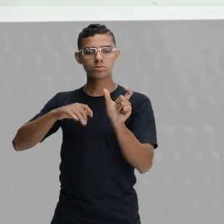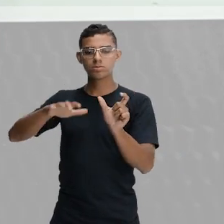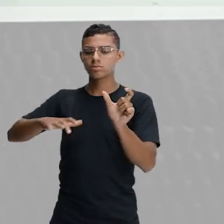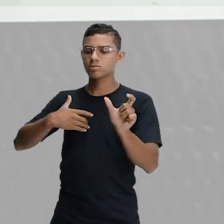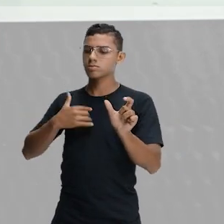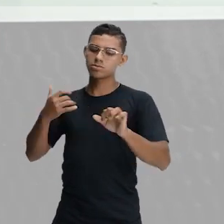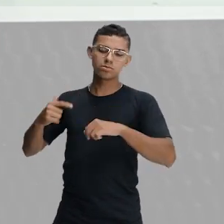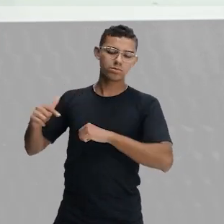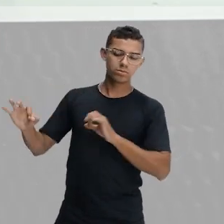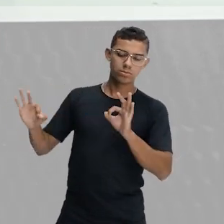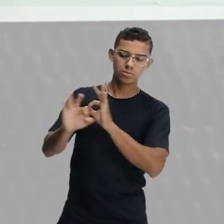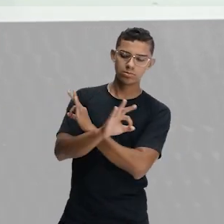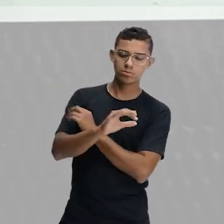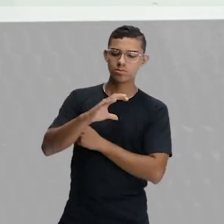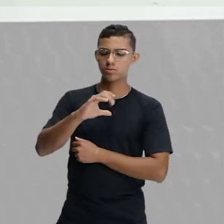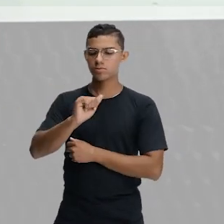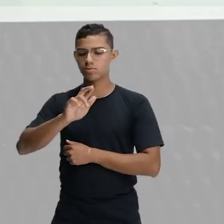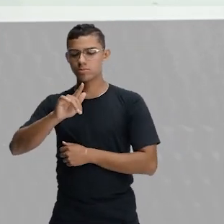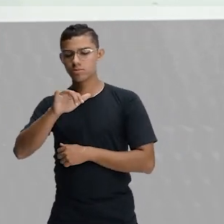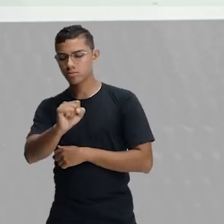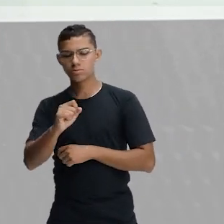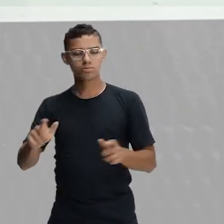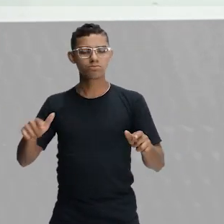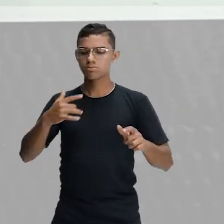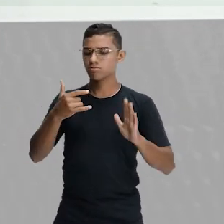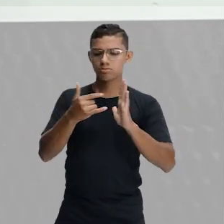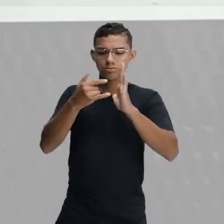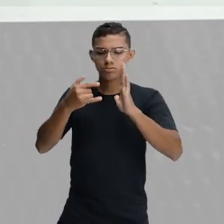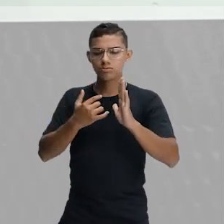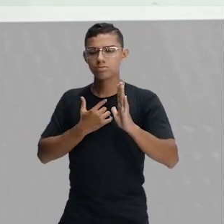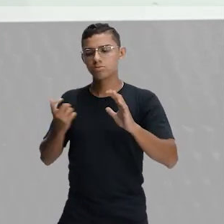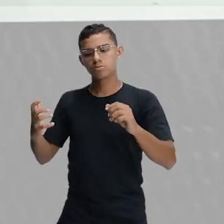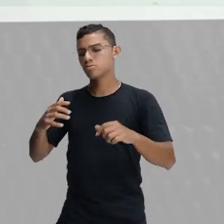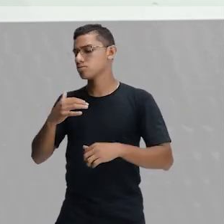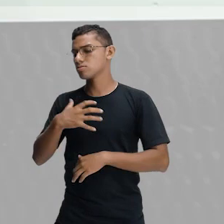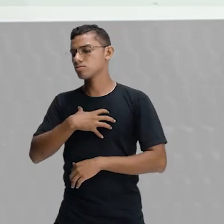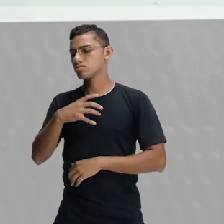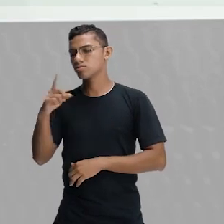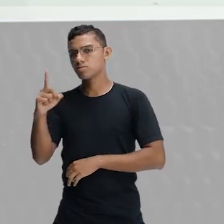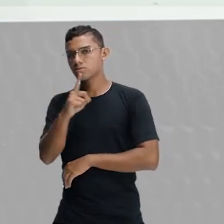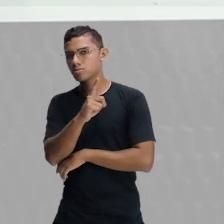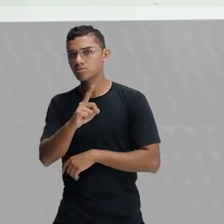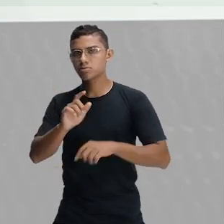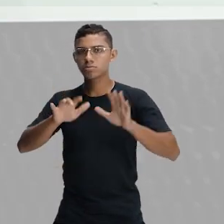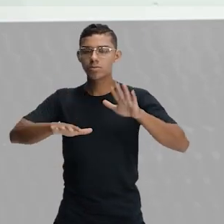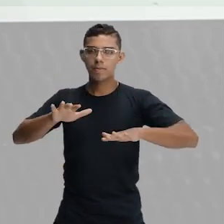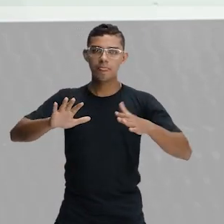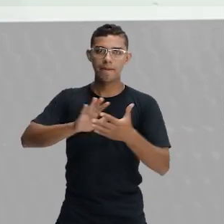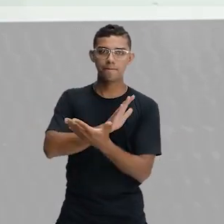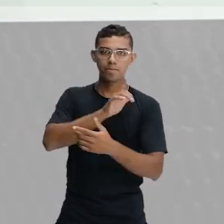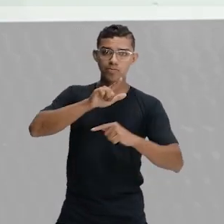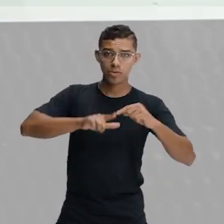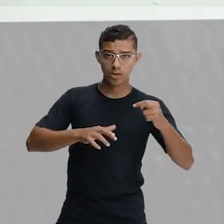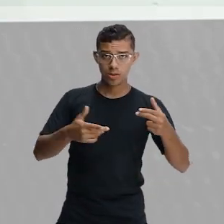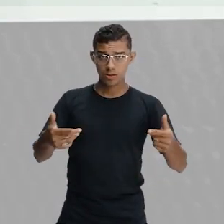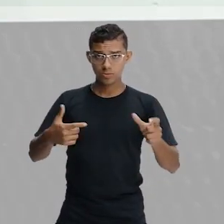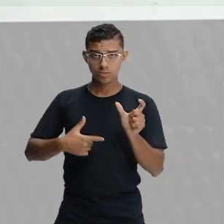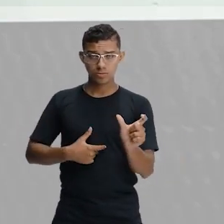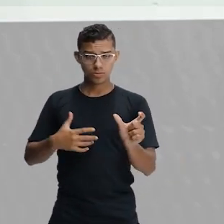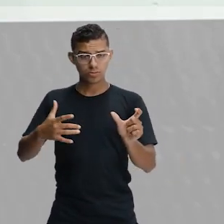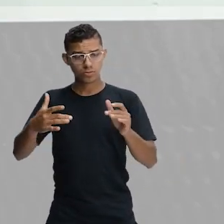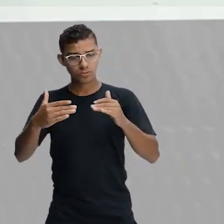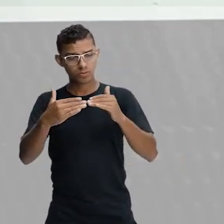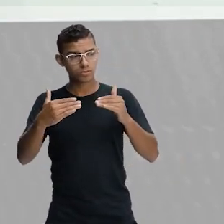cargas elétricas, né? Você não consiga sentir um choque ali. Tá, ok? Mas existem alguns materiais que eles são sensíveis a essa mudança de